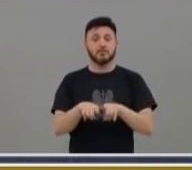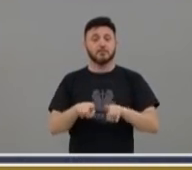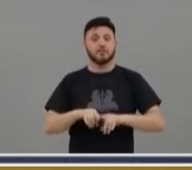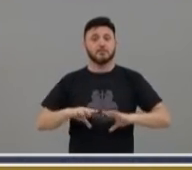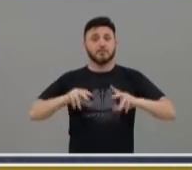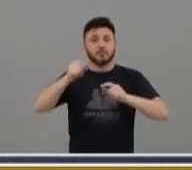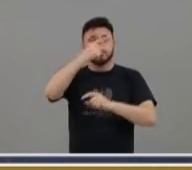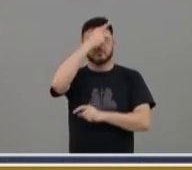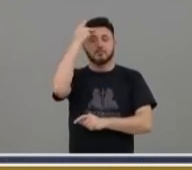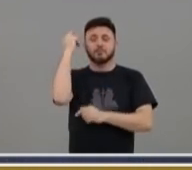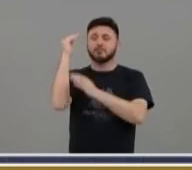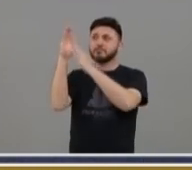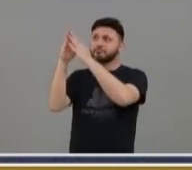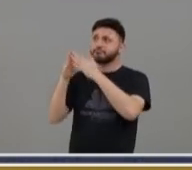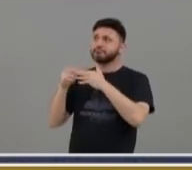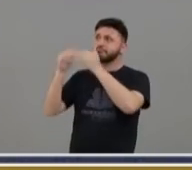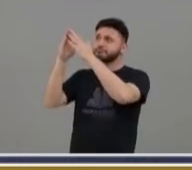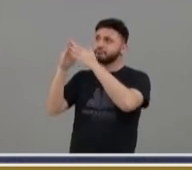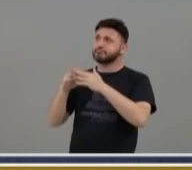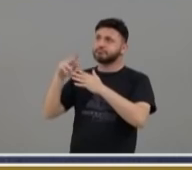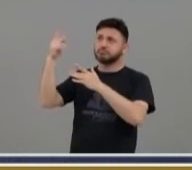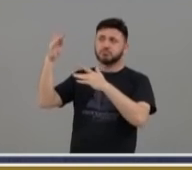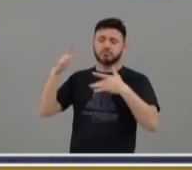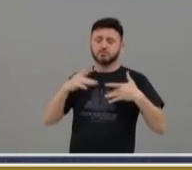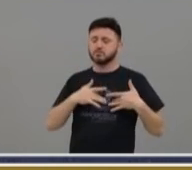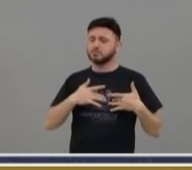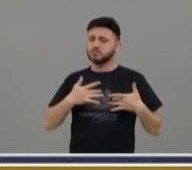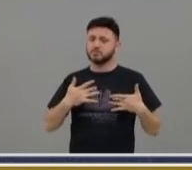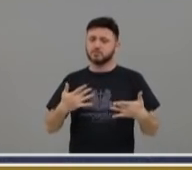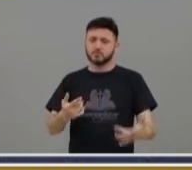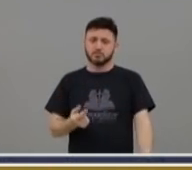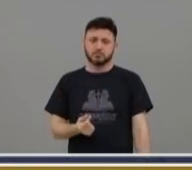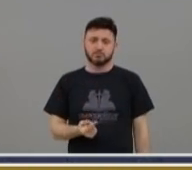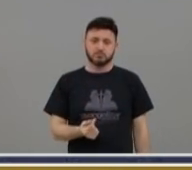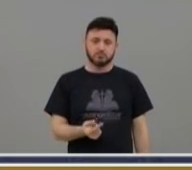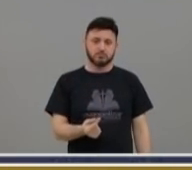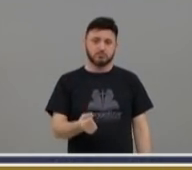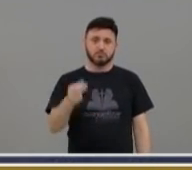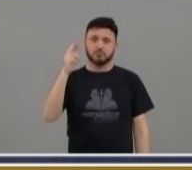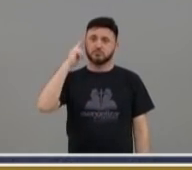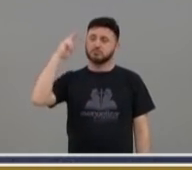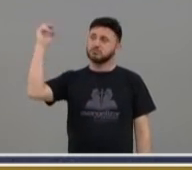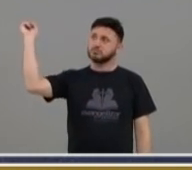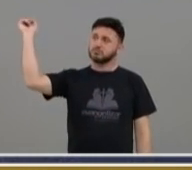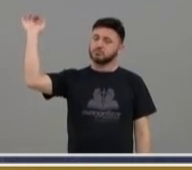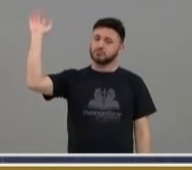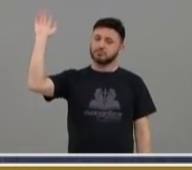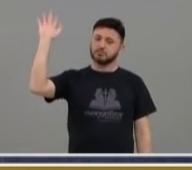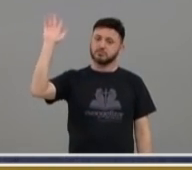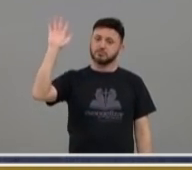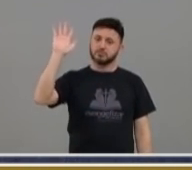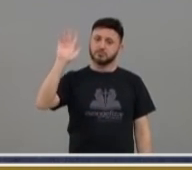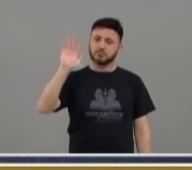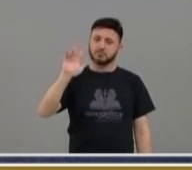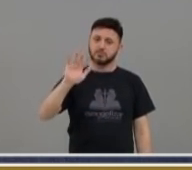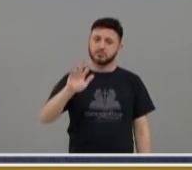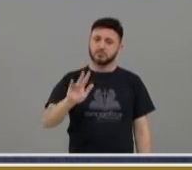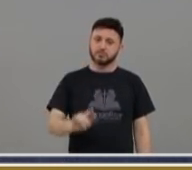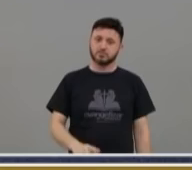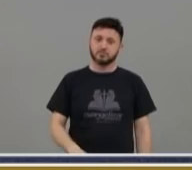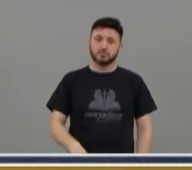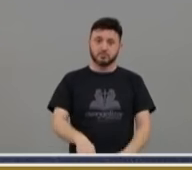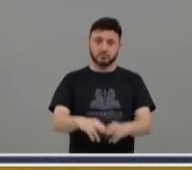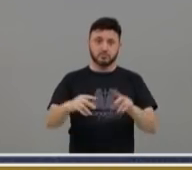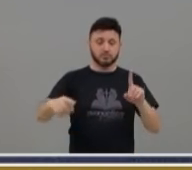momento pedem a tua misericórdia infinita. Derrama, Senhor, derrama através do madeiro da